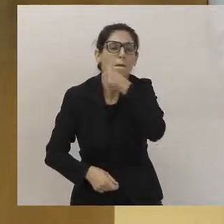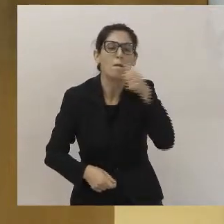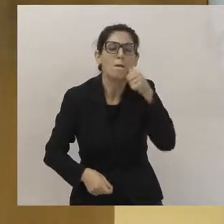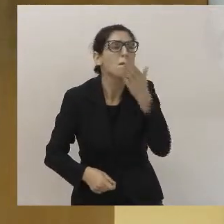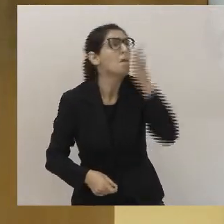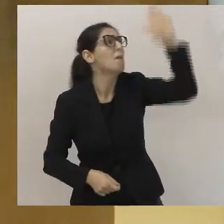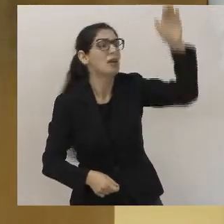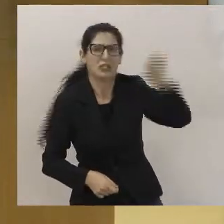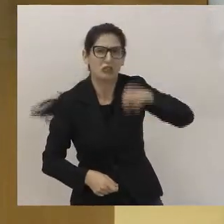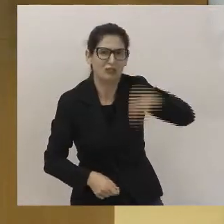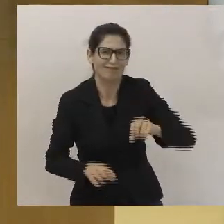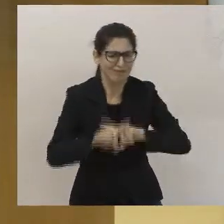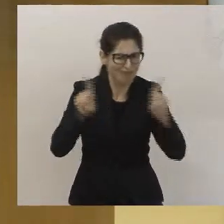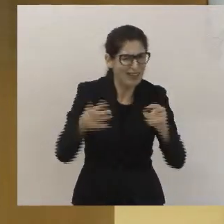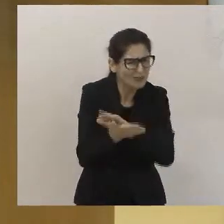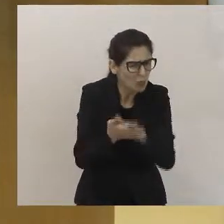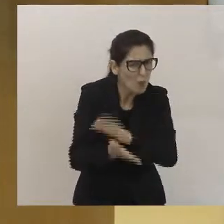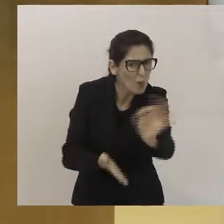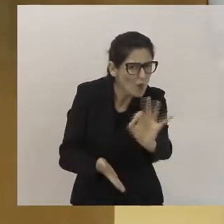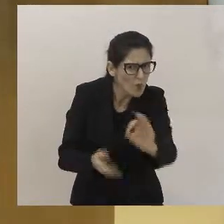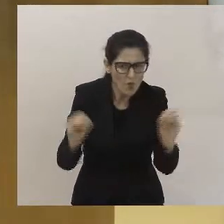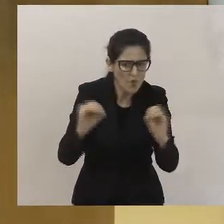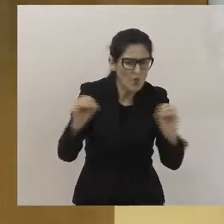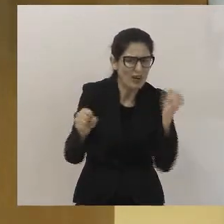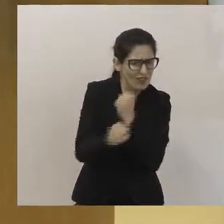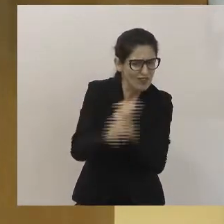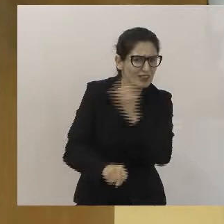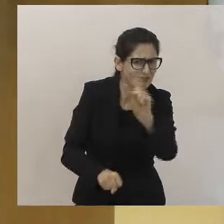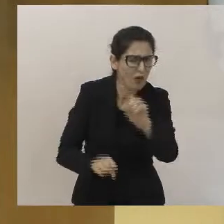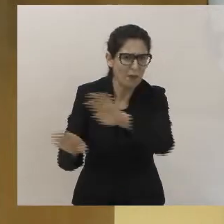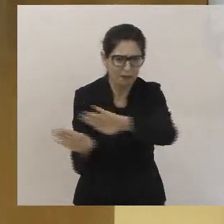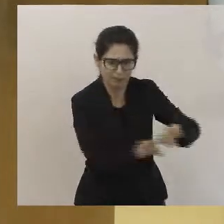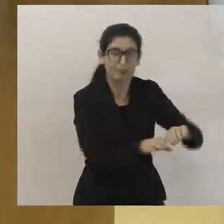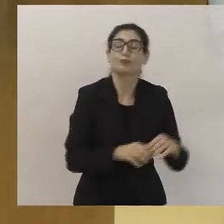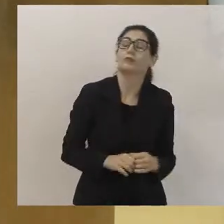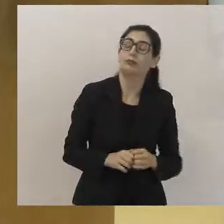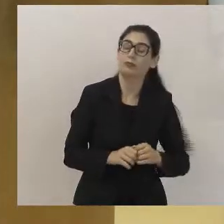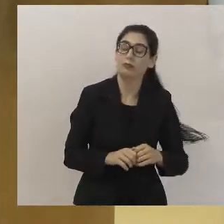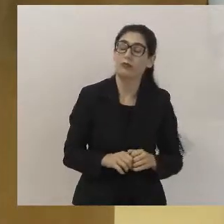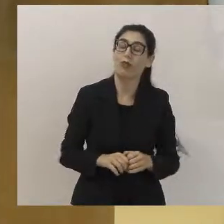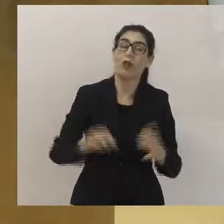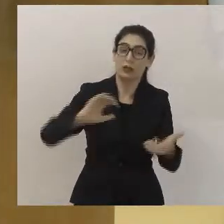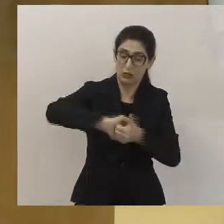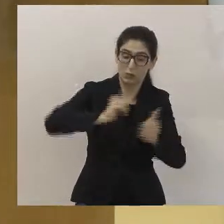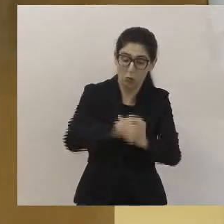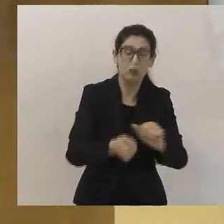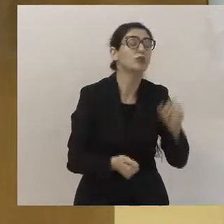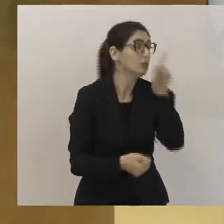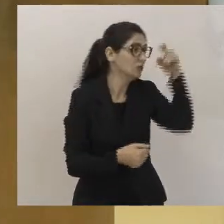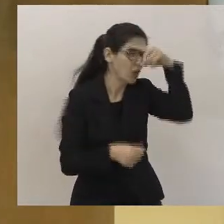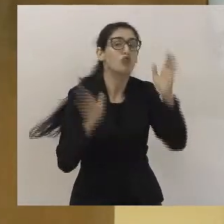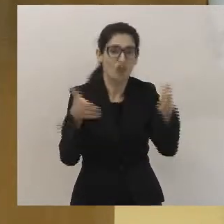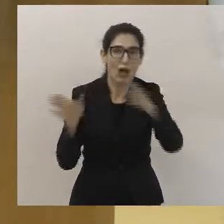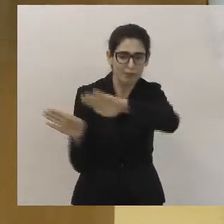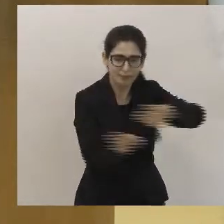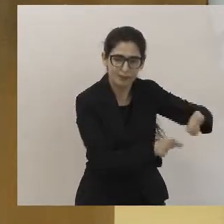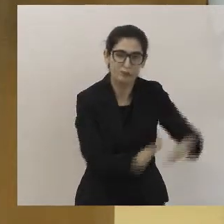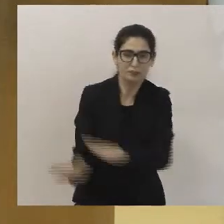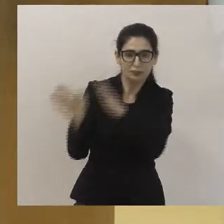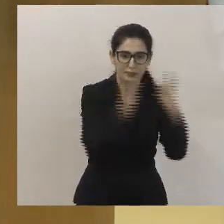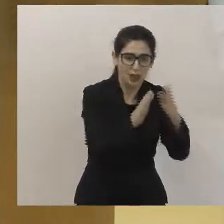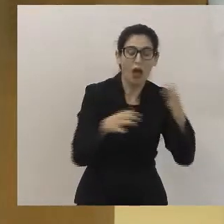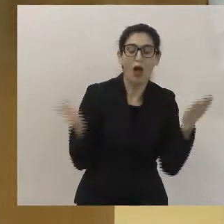esporte saúde vão para a infraestrutura infraestrutura vamos só num ponto está na diogo